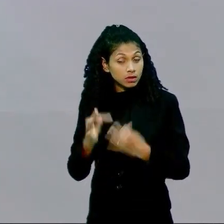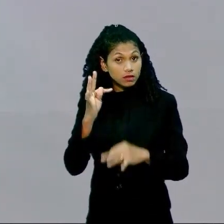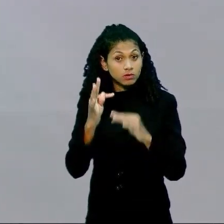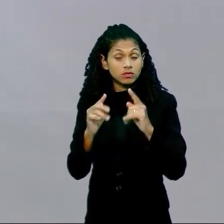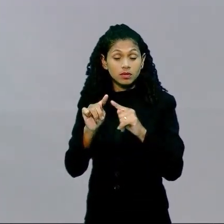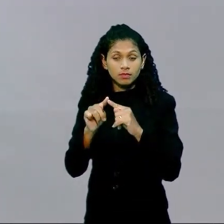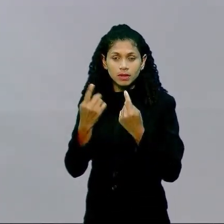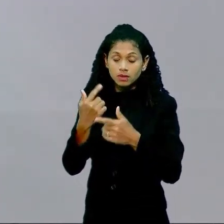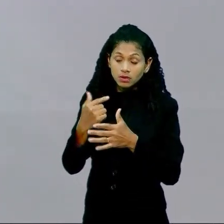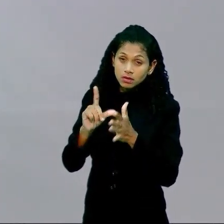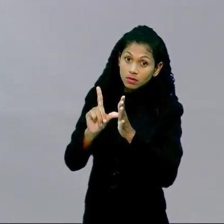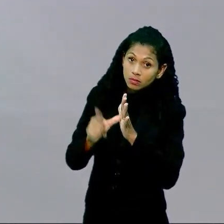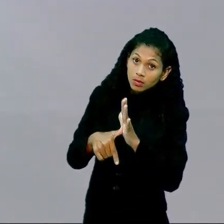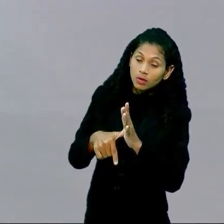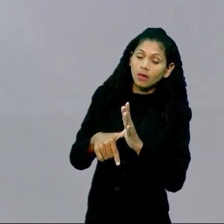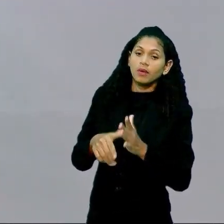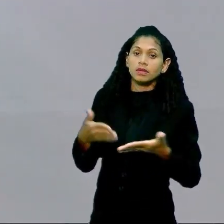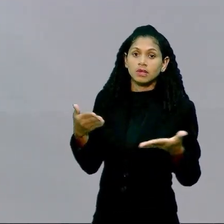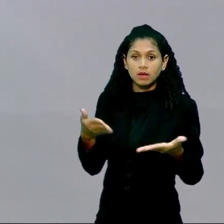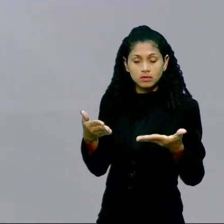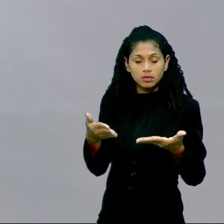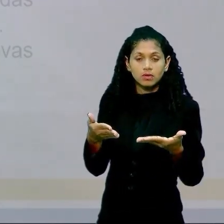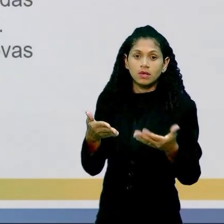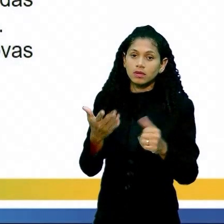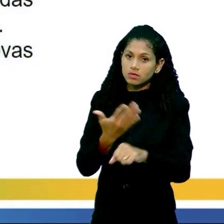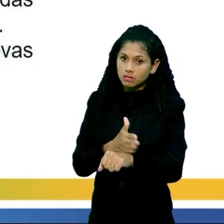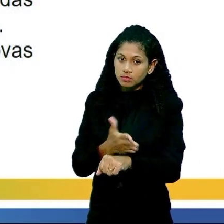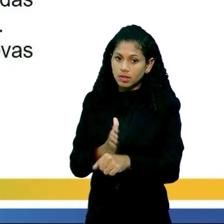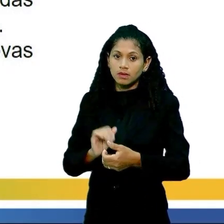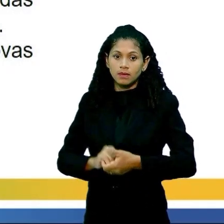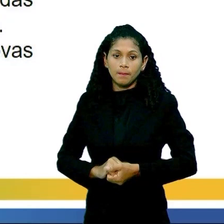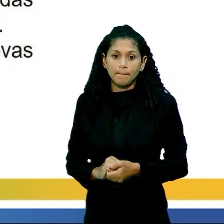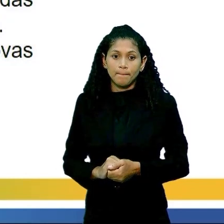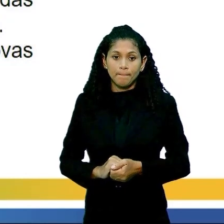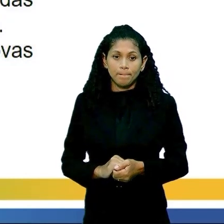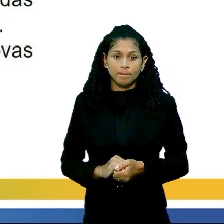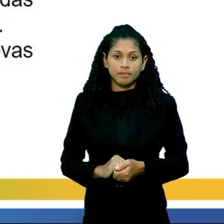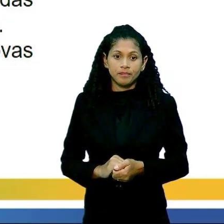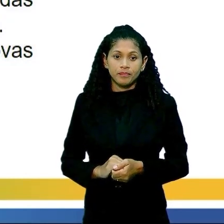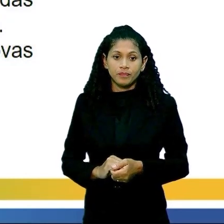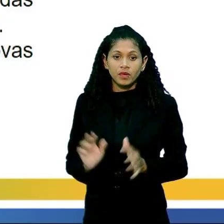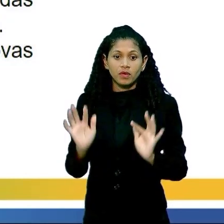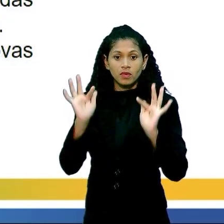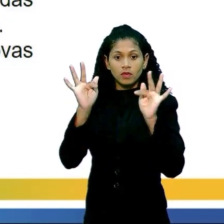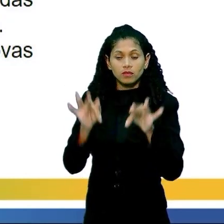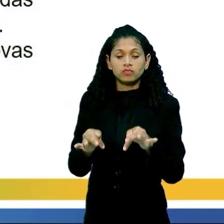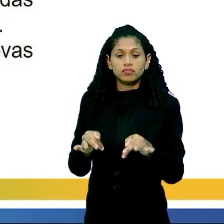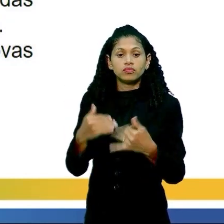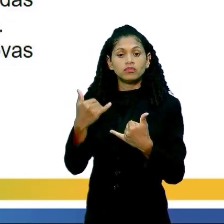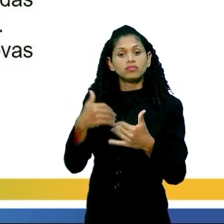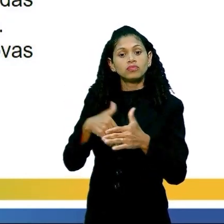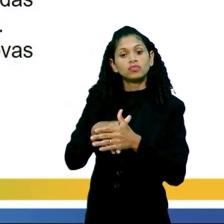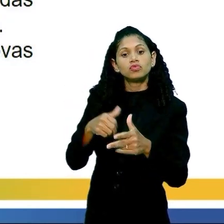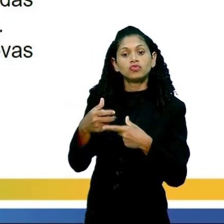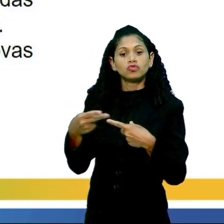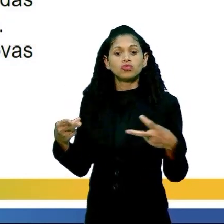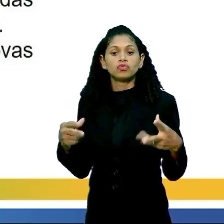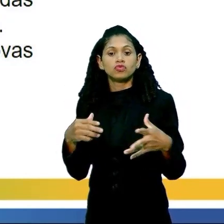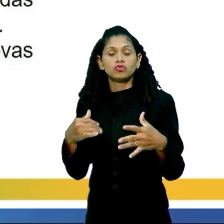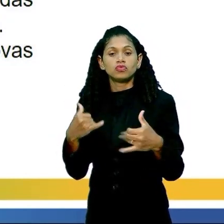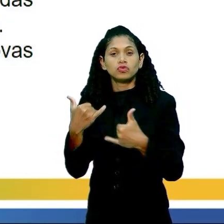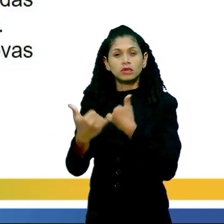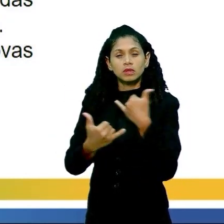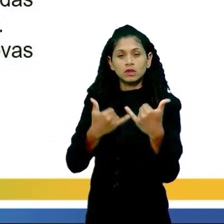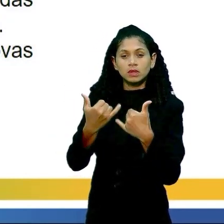não necessariamente vai afetar negativamente na saúde mental das crianças. Por fim, os jogos e brincadeiras tradicionais são incompatíveis com as